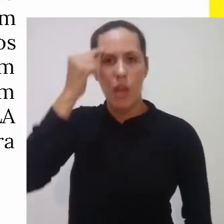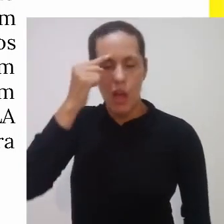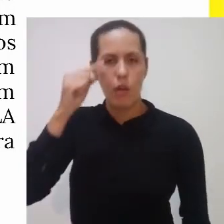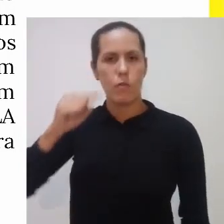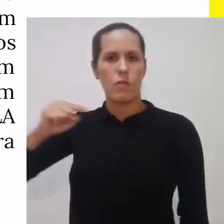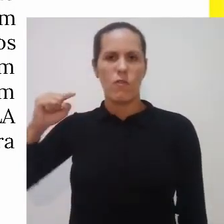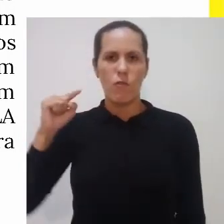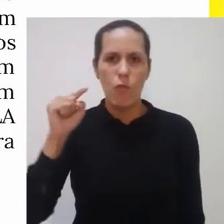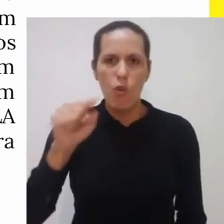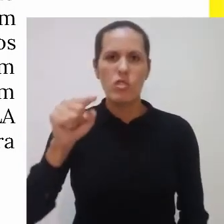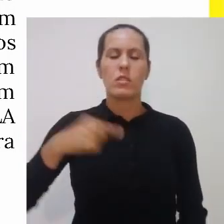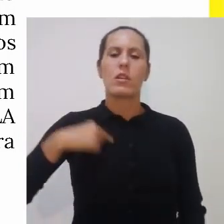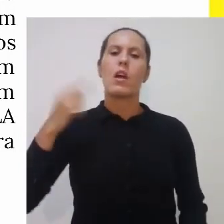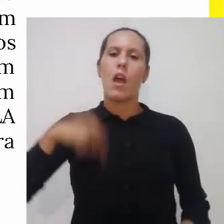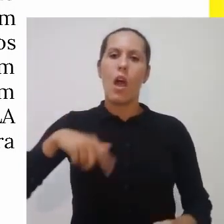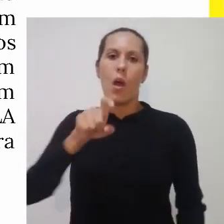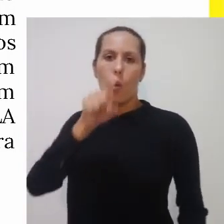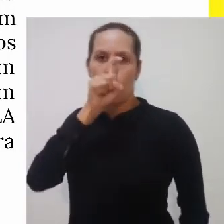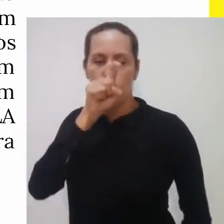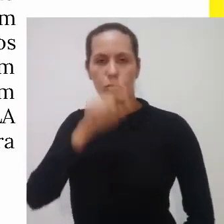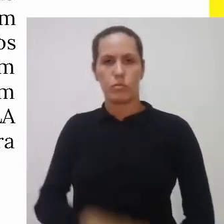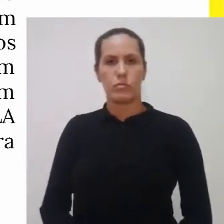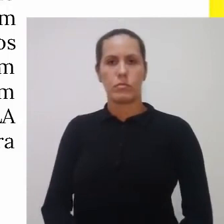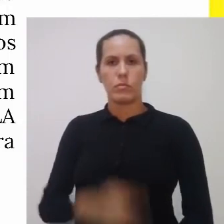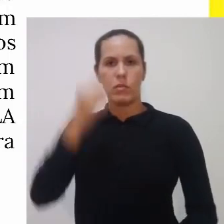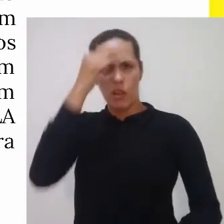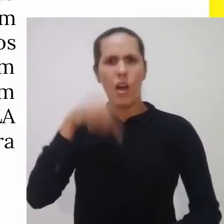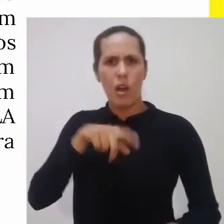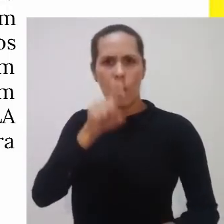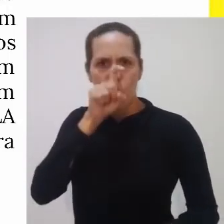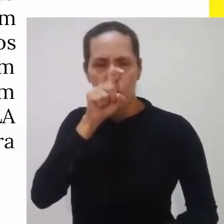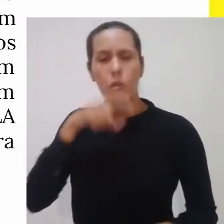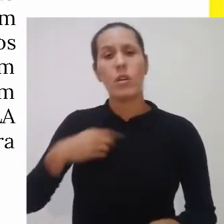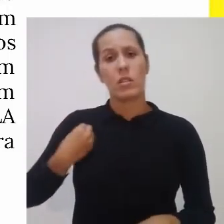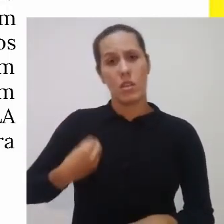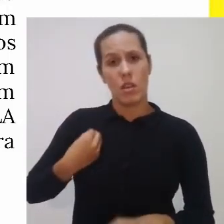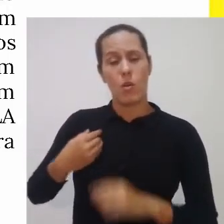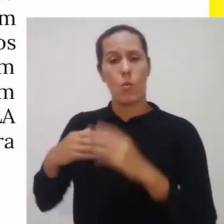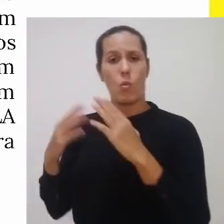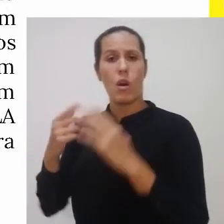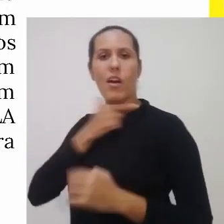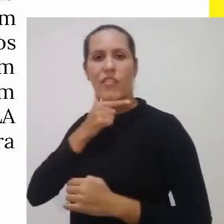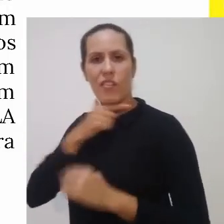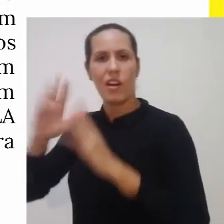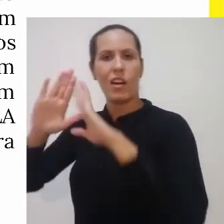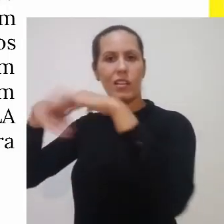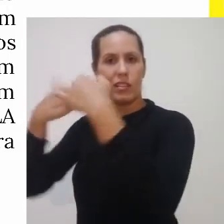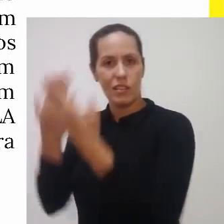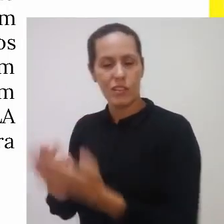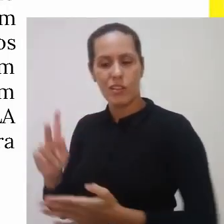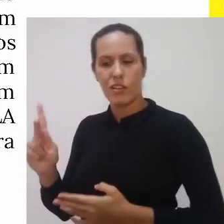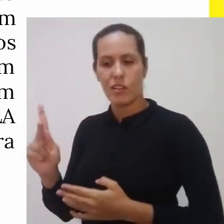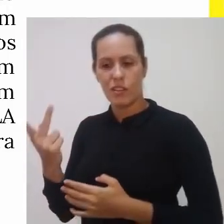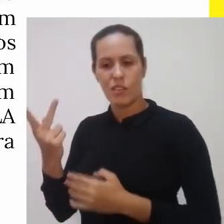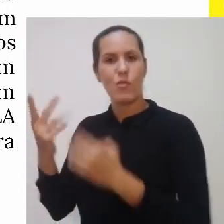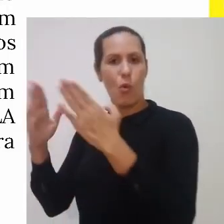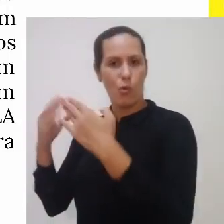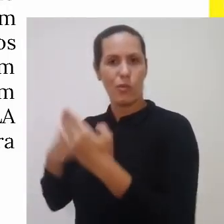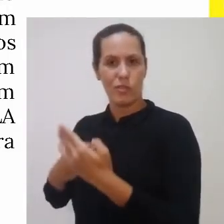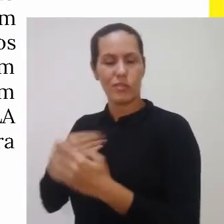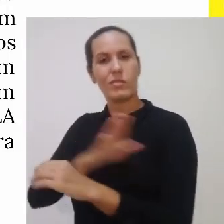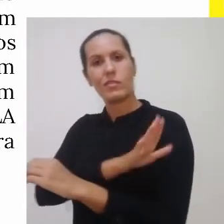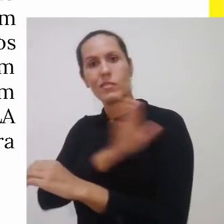diz: Harry, você é um bruxo. Harry é um bruxo e tem uma vaga na Escola de Magia e Bruxaria